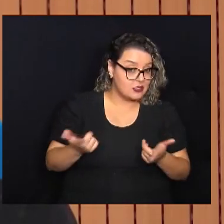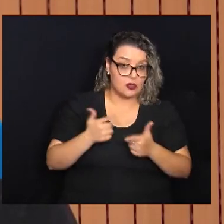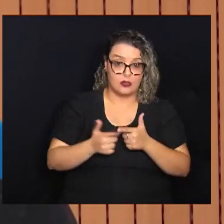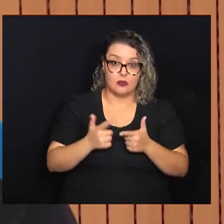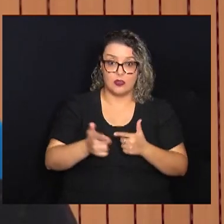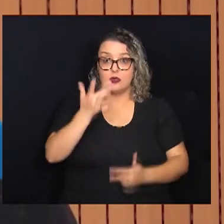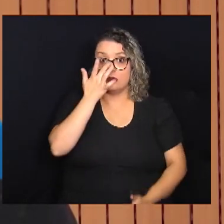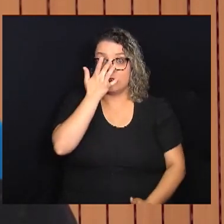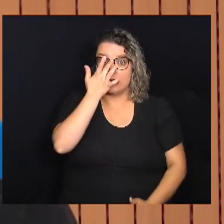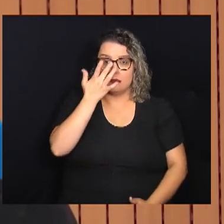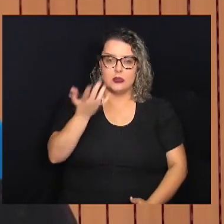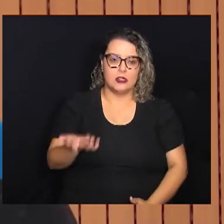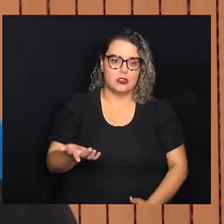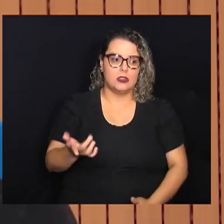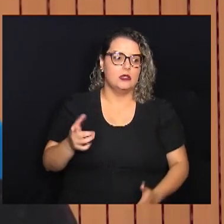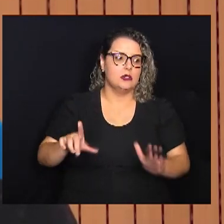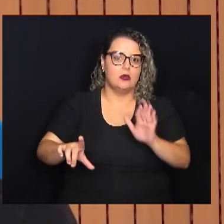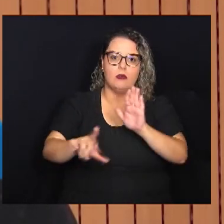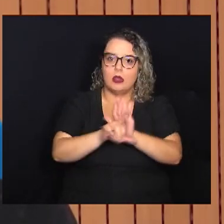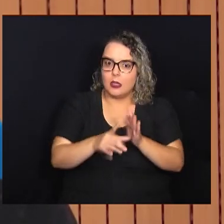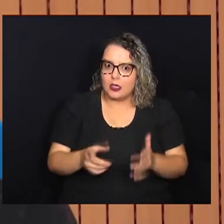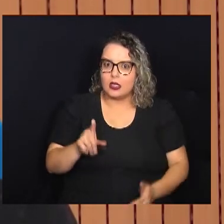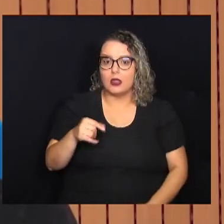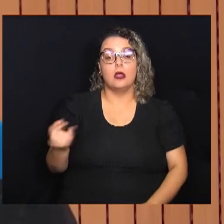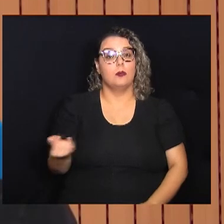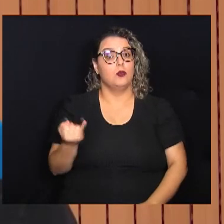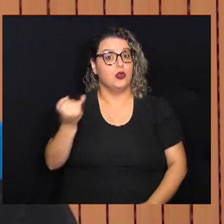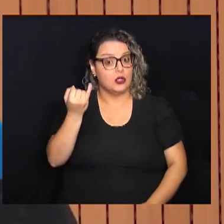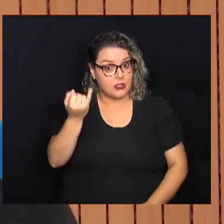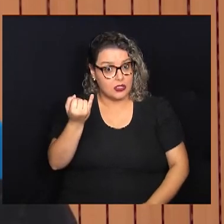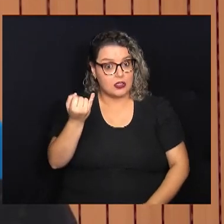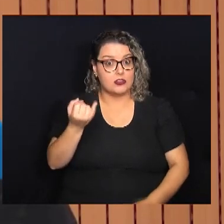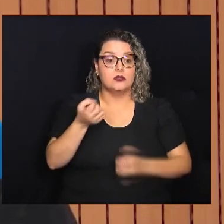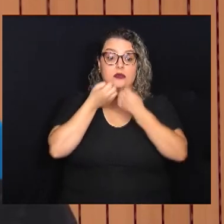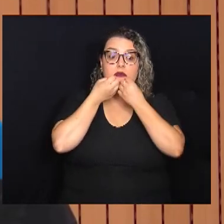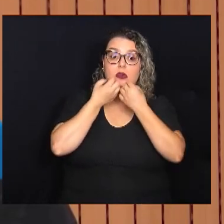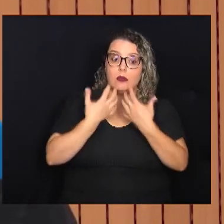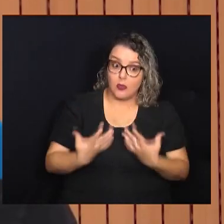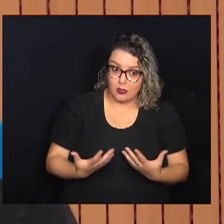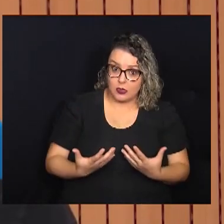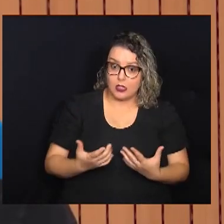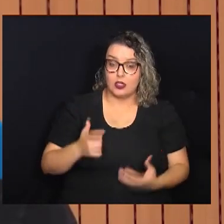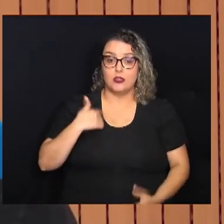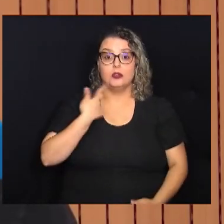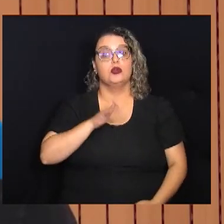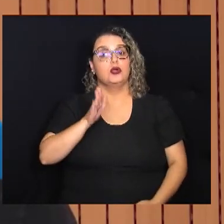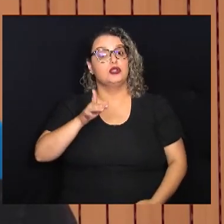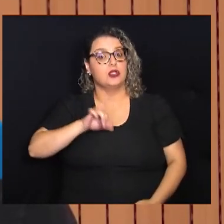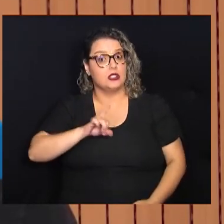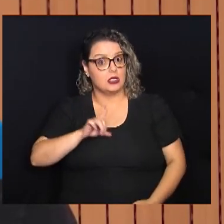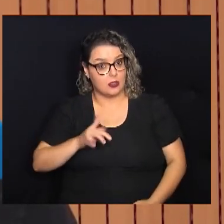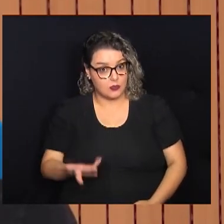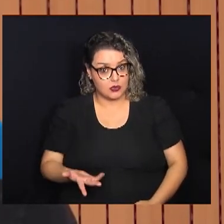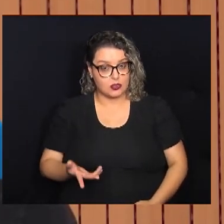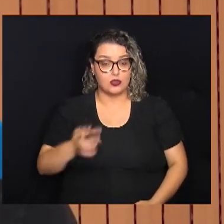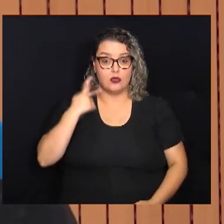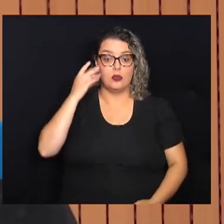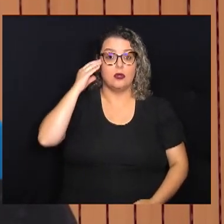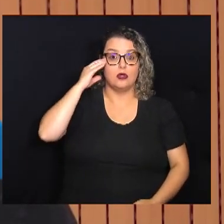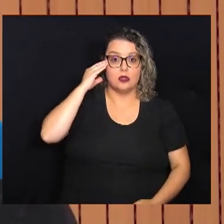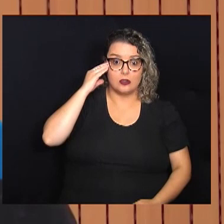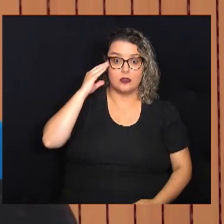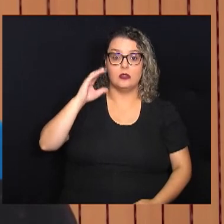Então, a legislação ela é muito importante que ela seja muito boa, como nós já temos. O vereador Cirilo tem o